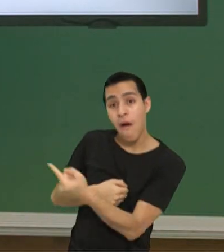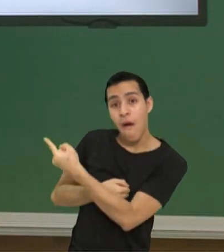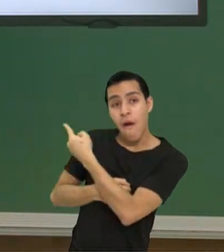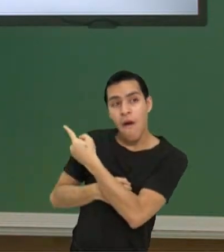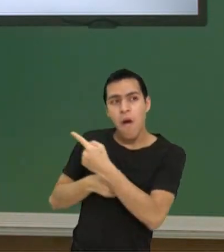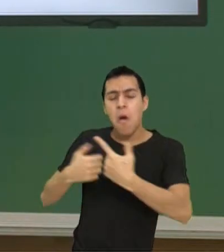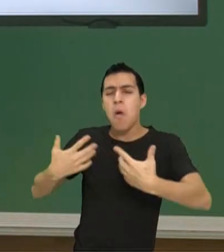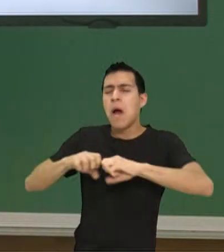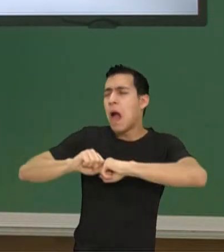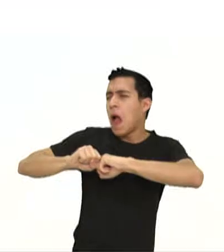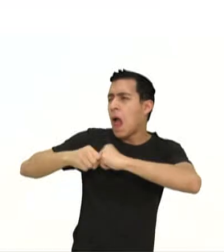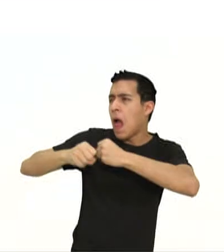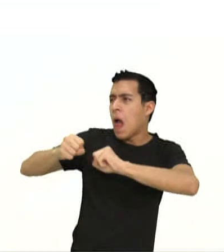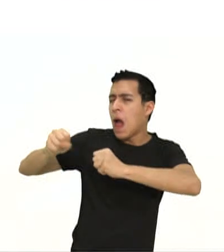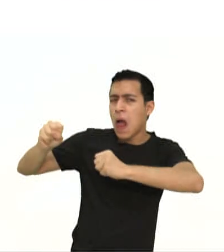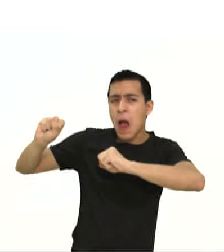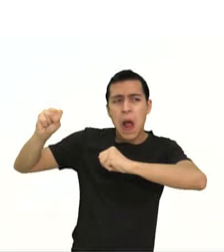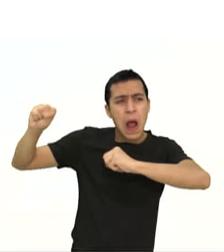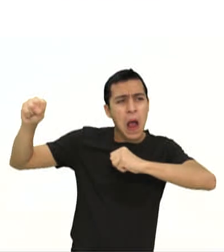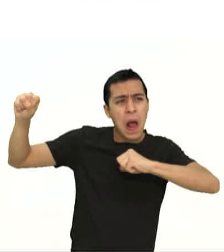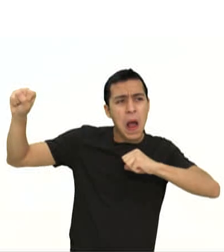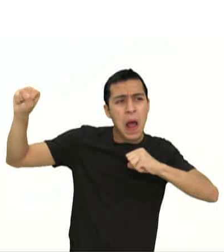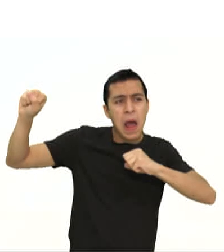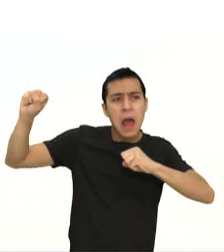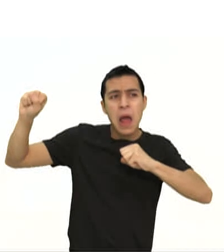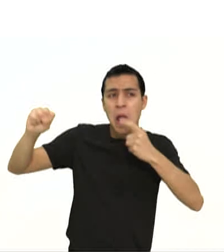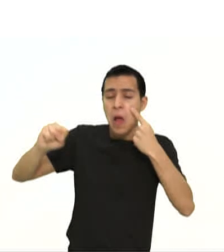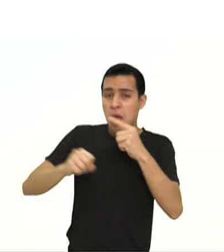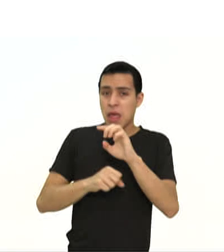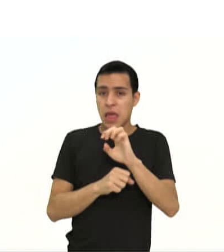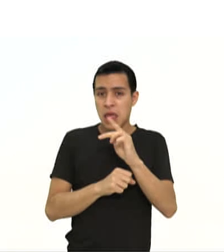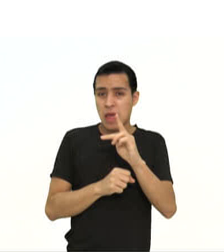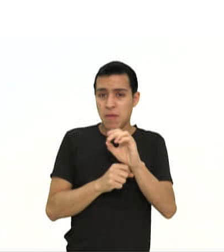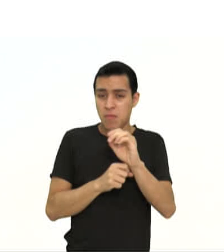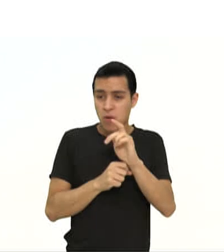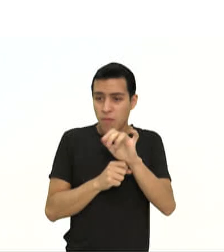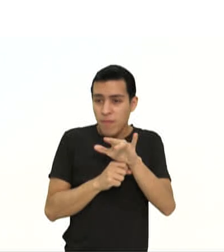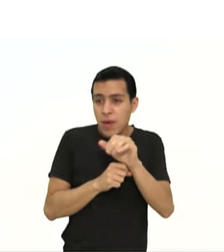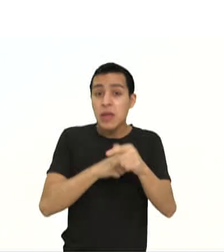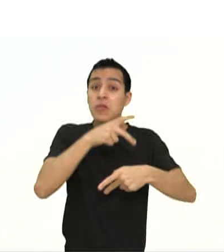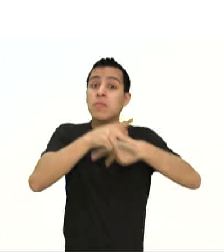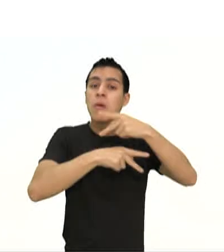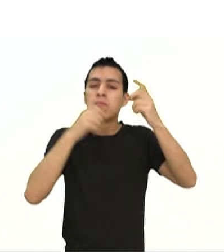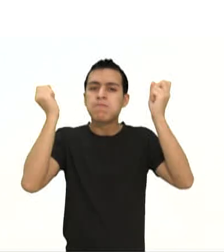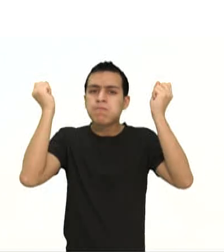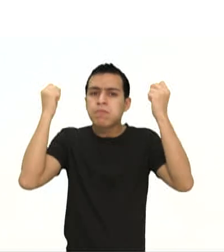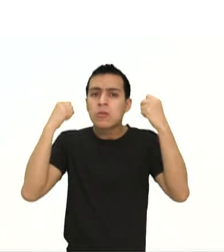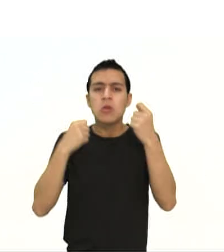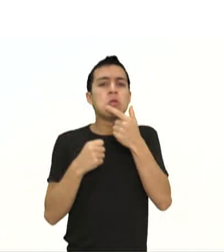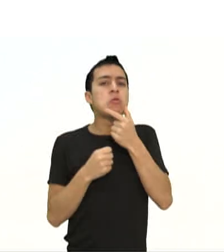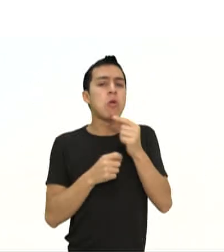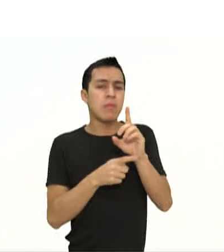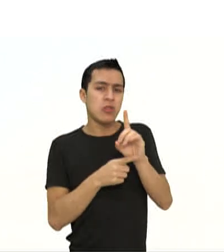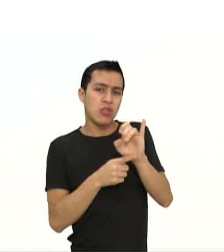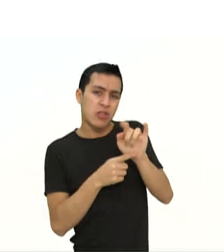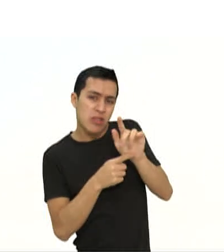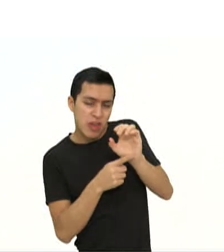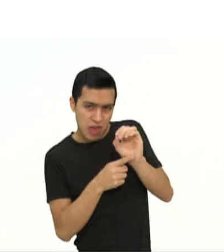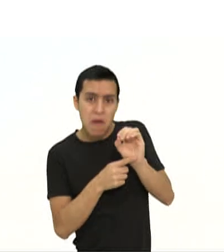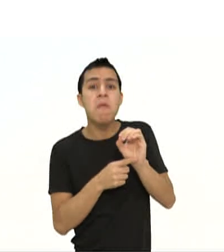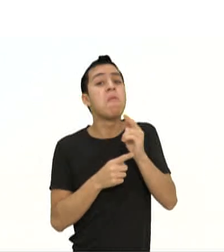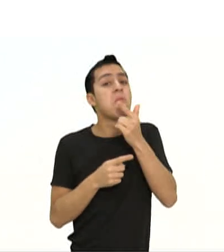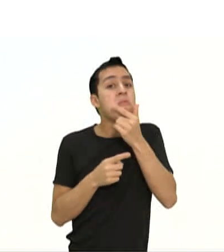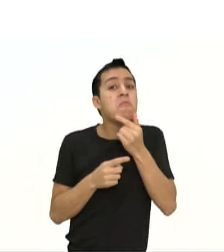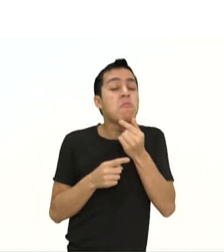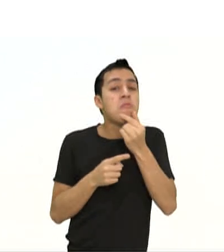obra enorme, gigantesca, chamada Epopeia do Povo Mexicano, do Diego Rivera. Você sabe, você conhece ele,